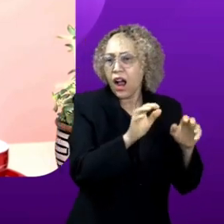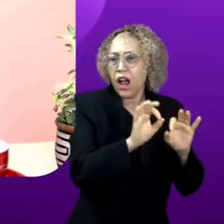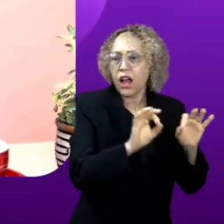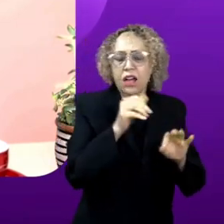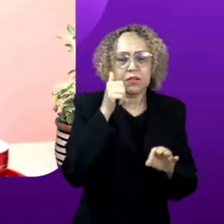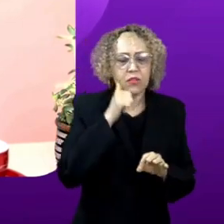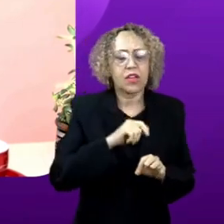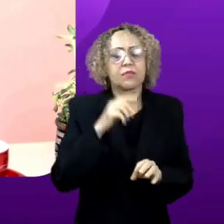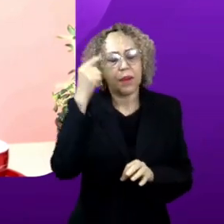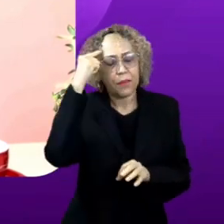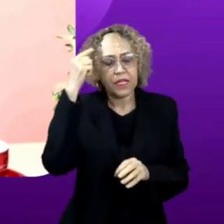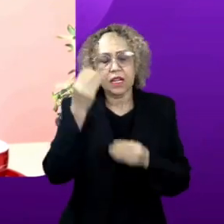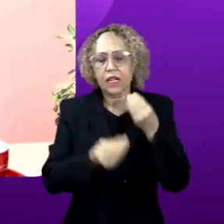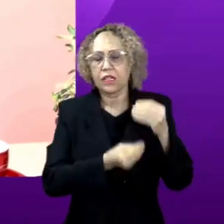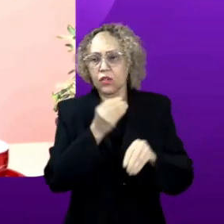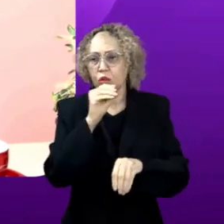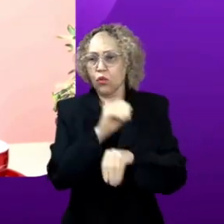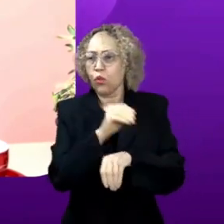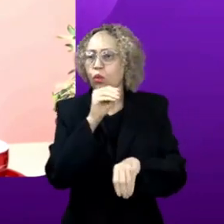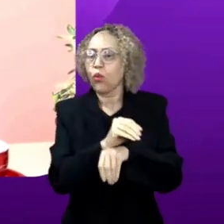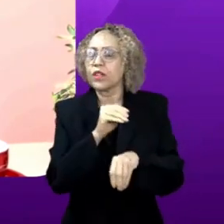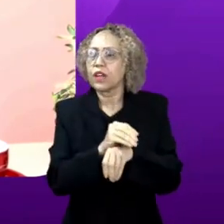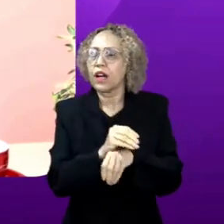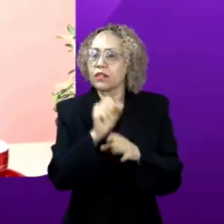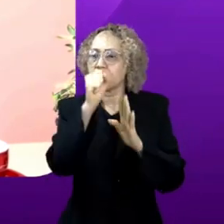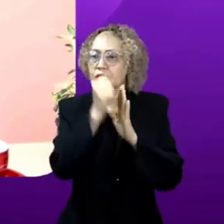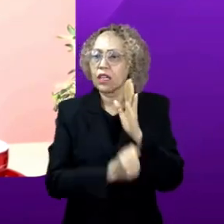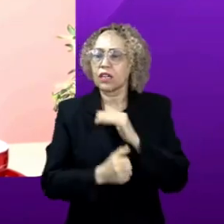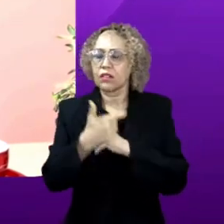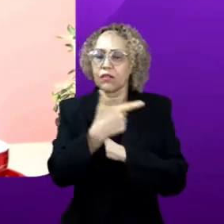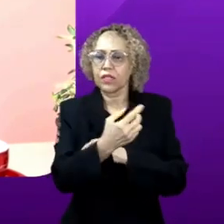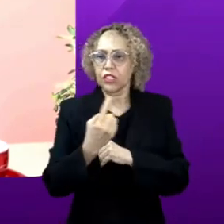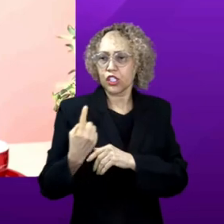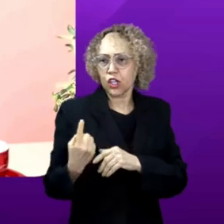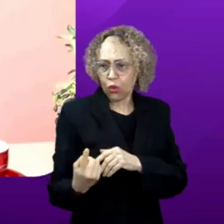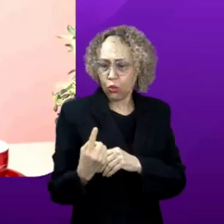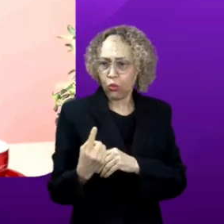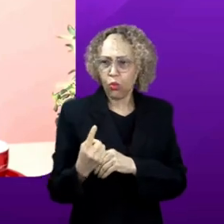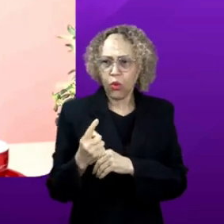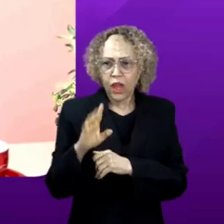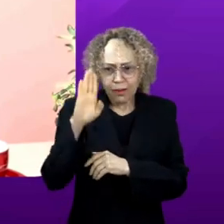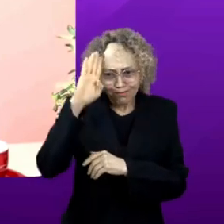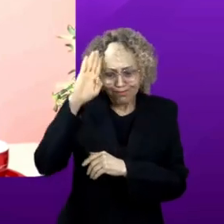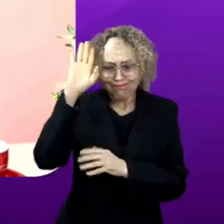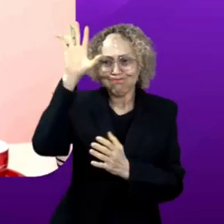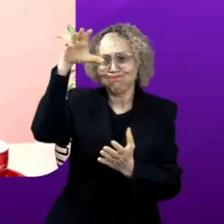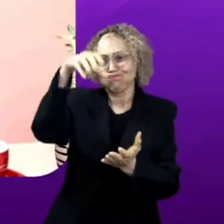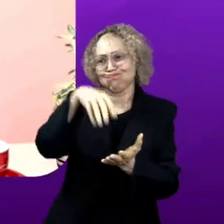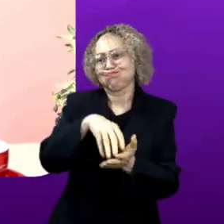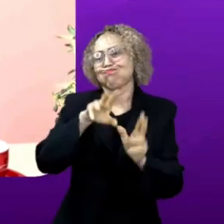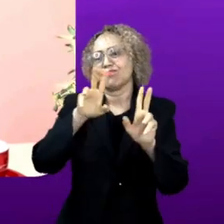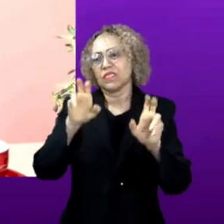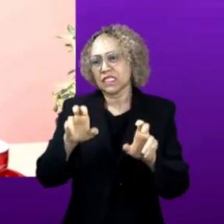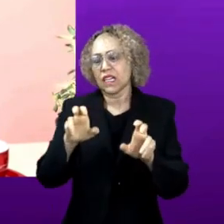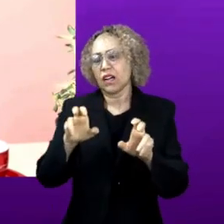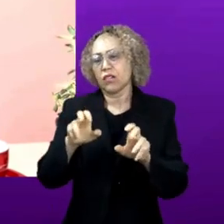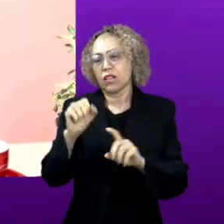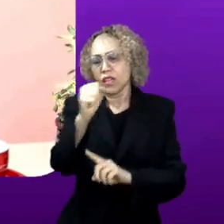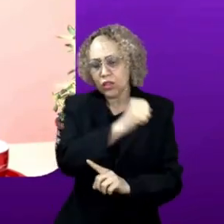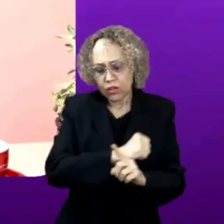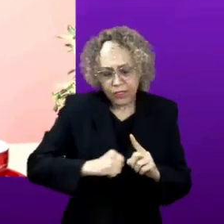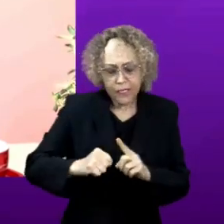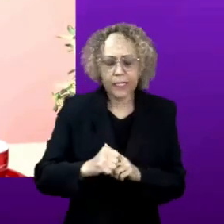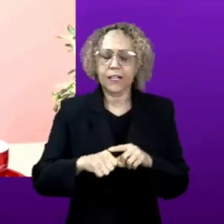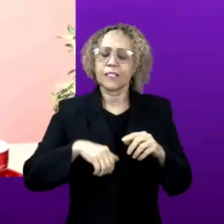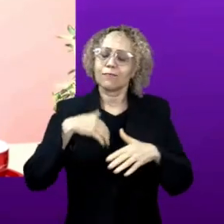a questão do cuidado, que no século XXI é uma questão central, porque as sociedades demandam cada vez mais